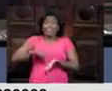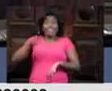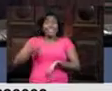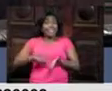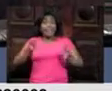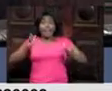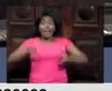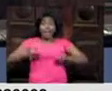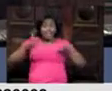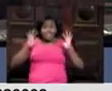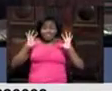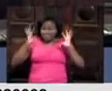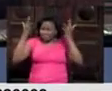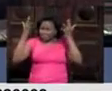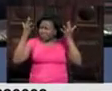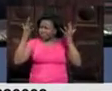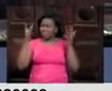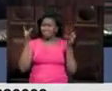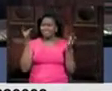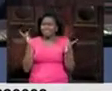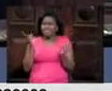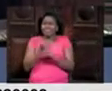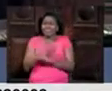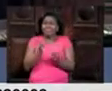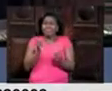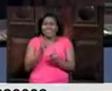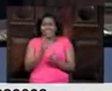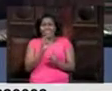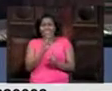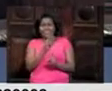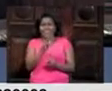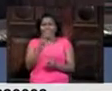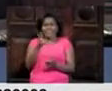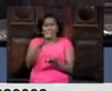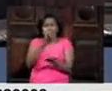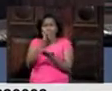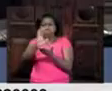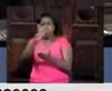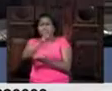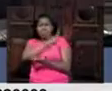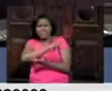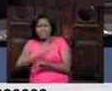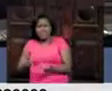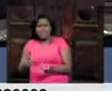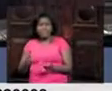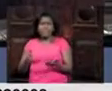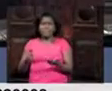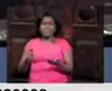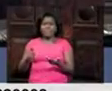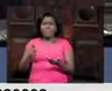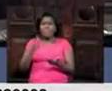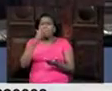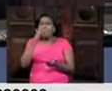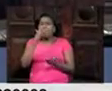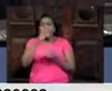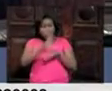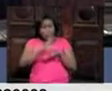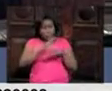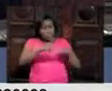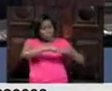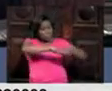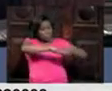para celebrar seu centenário, diante do golpe de Estado que rasgou a Constituição Cidadã,